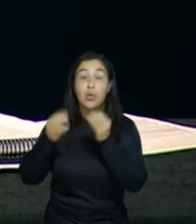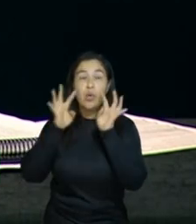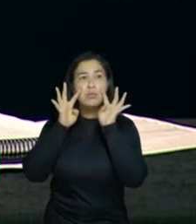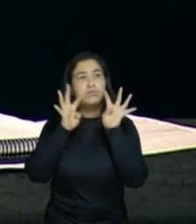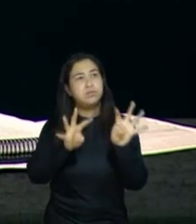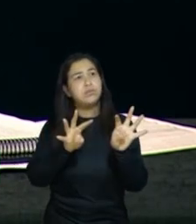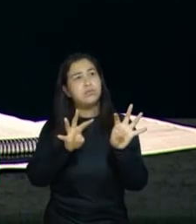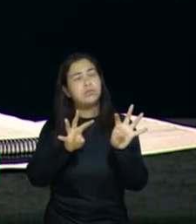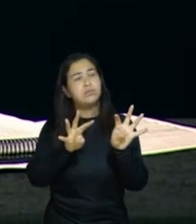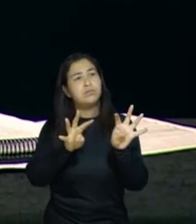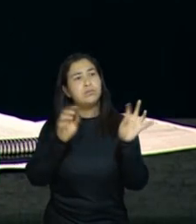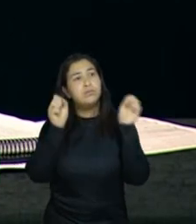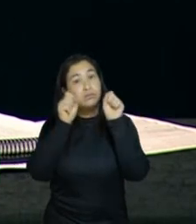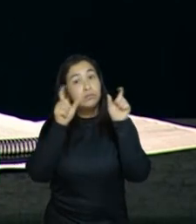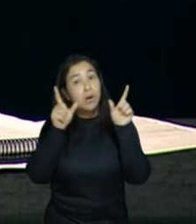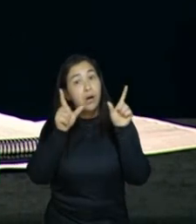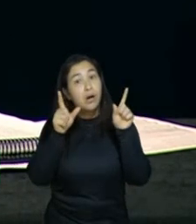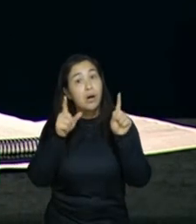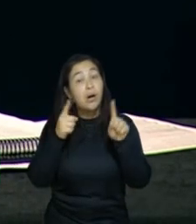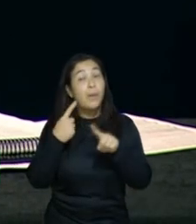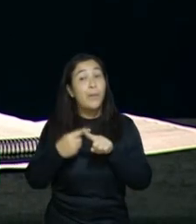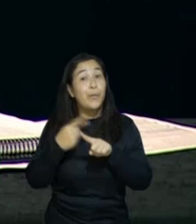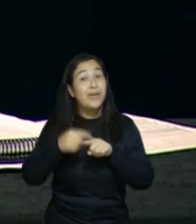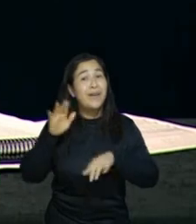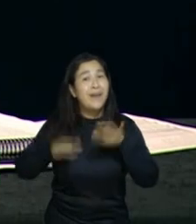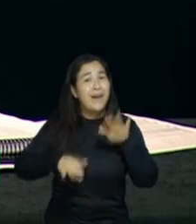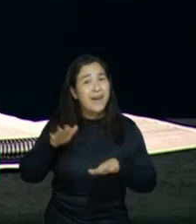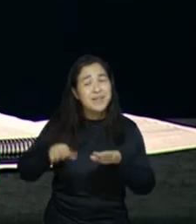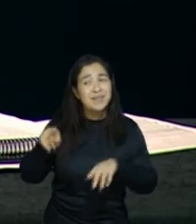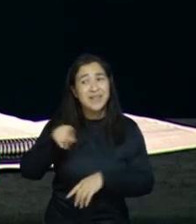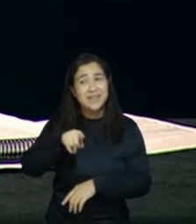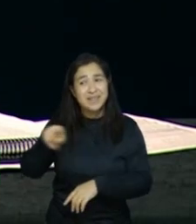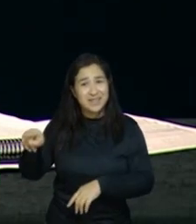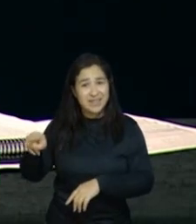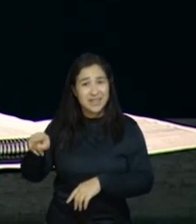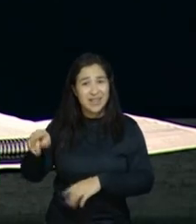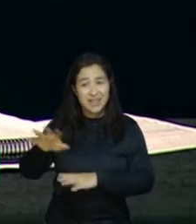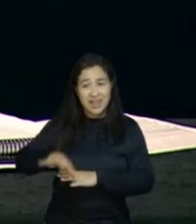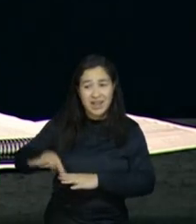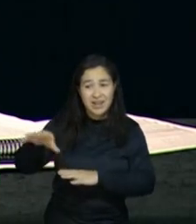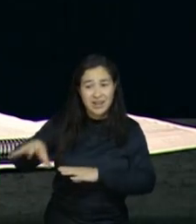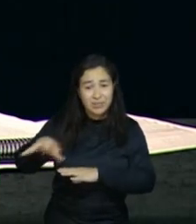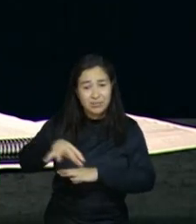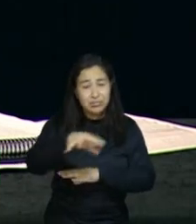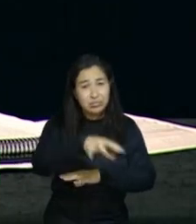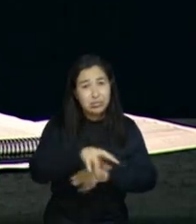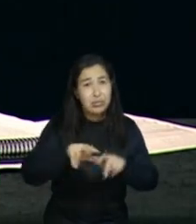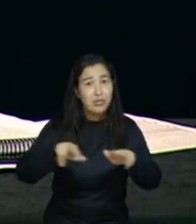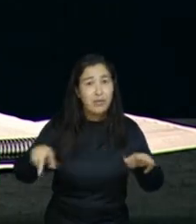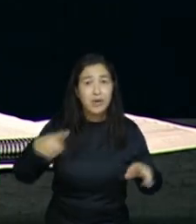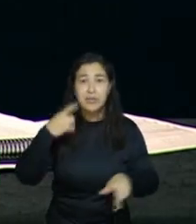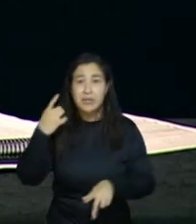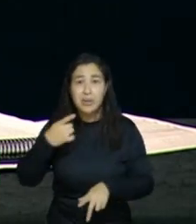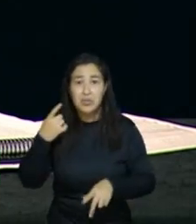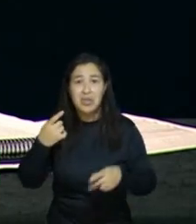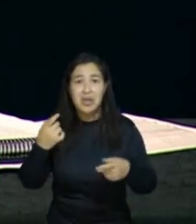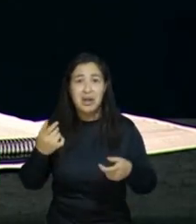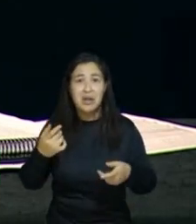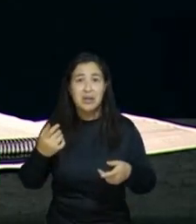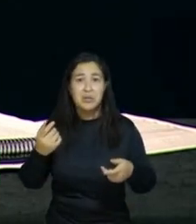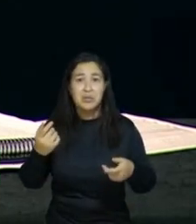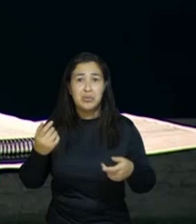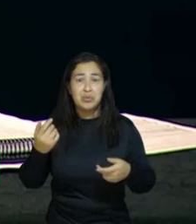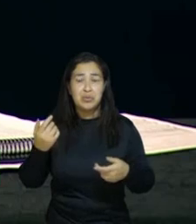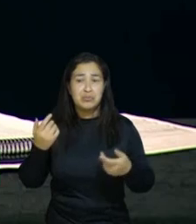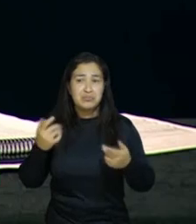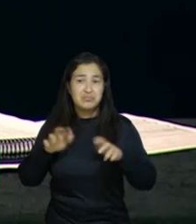muitas vezes, prefeito Mário, a demanda chega para o deputado em sua região e os demais deputados de outras regiões